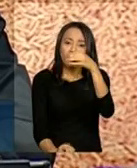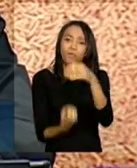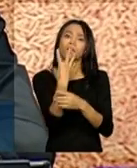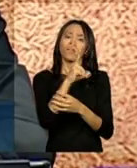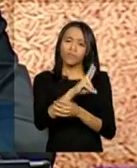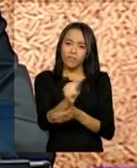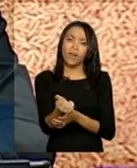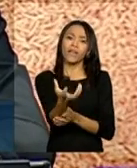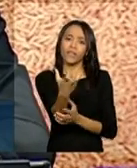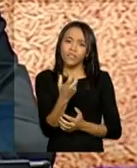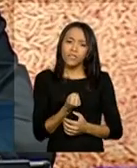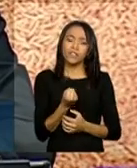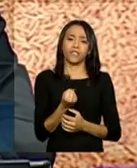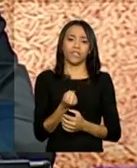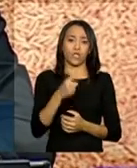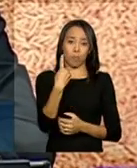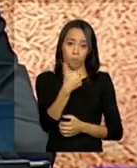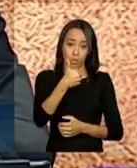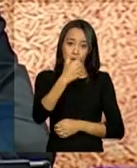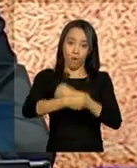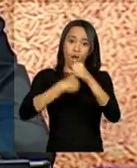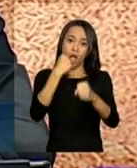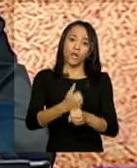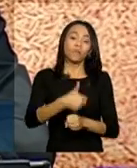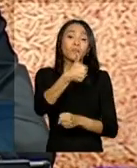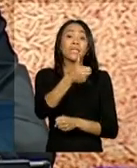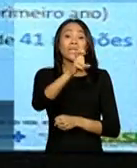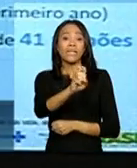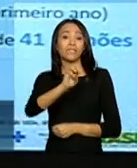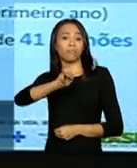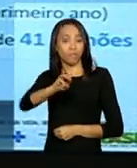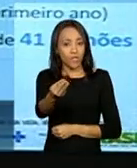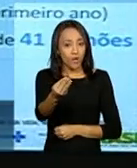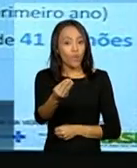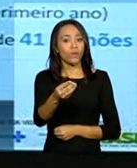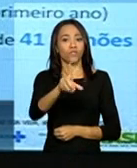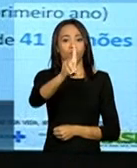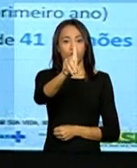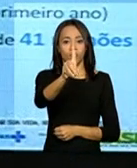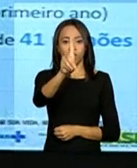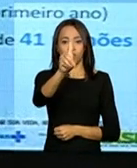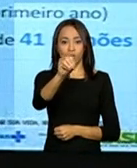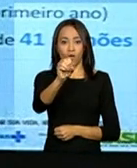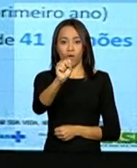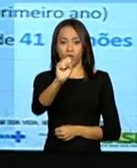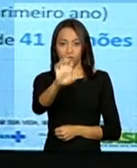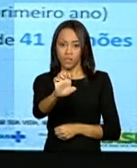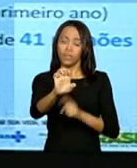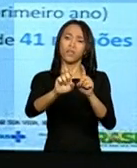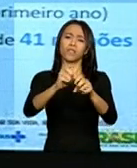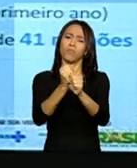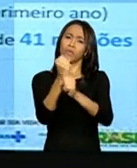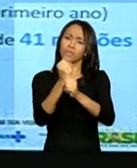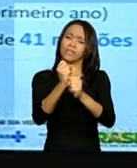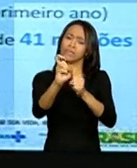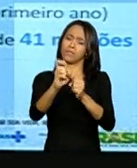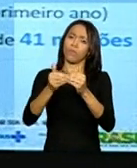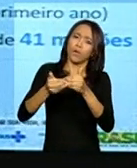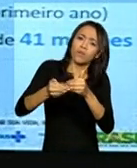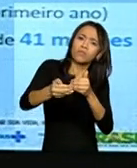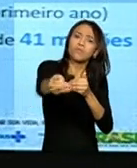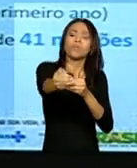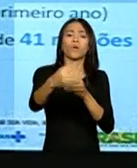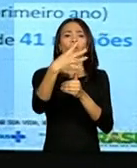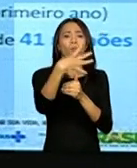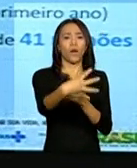adquirindo no primeiro ano 15 milhões de doses e ao longo dos 5 anos dessa parceria estima-se que vamos adquirir